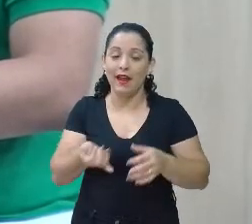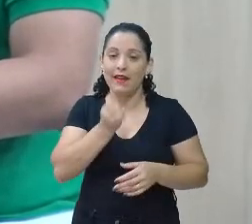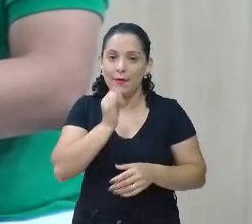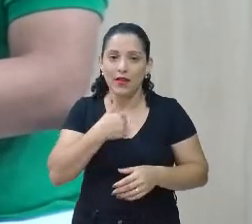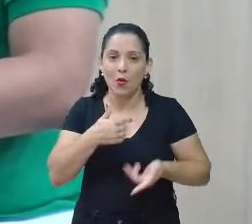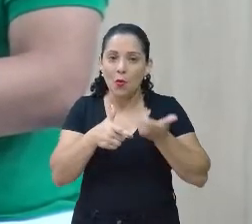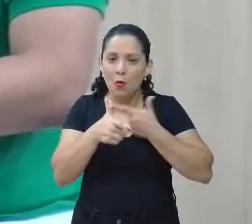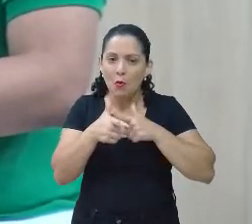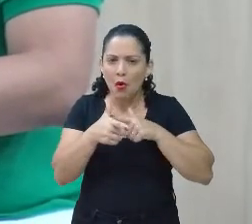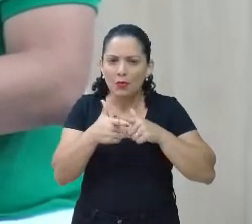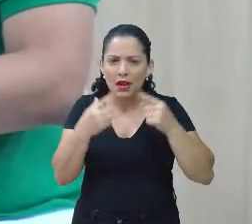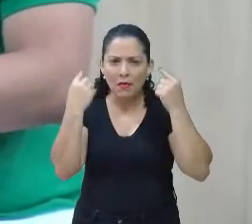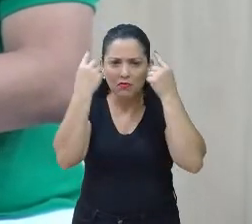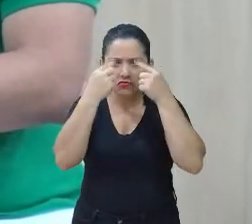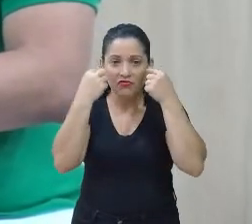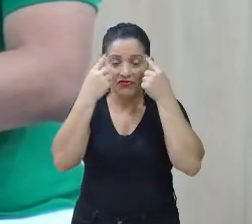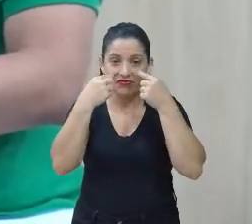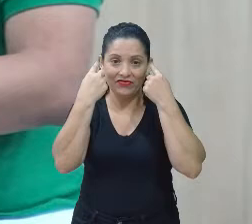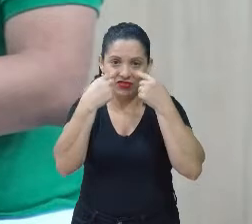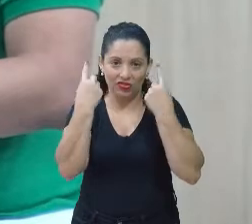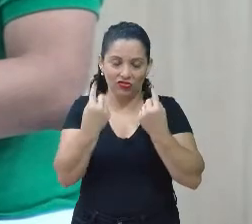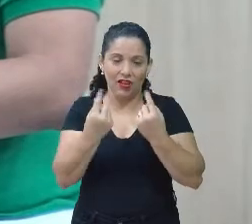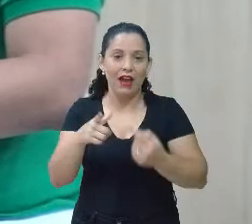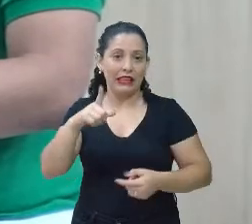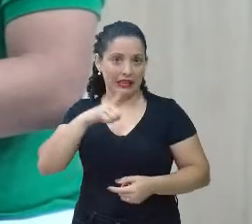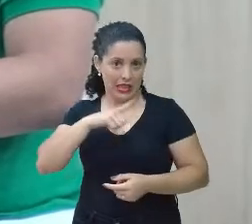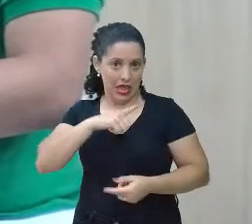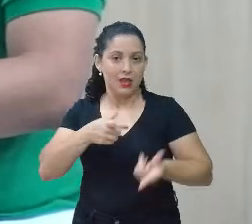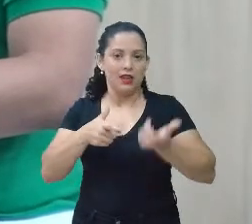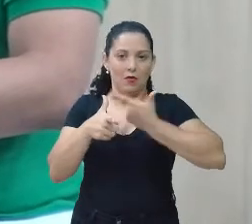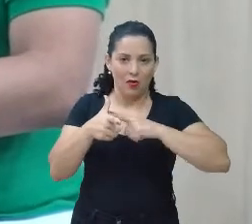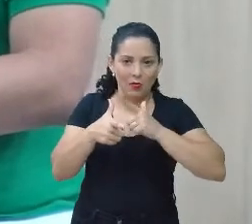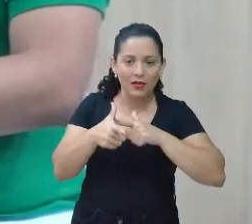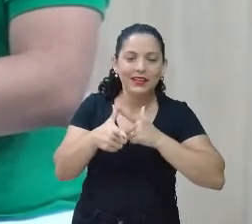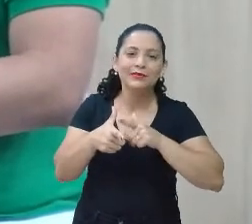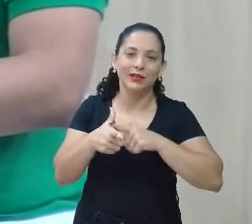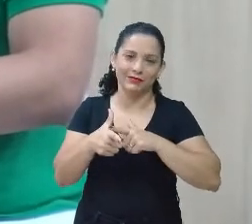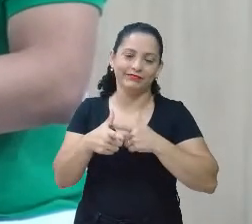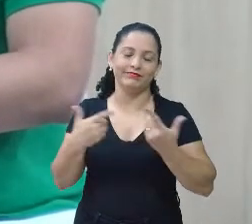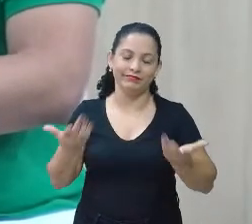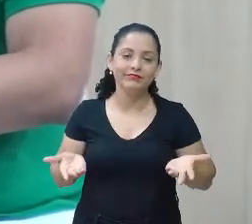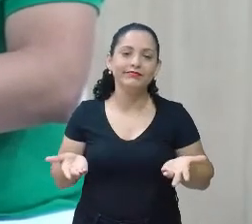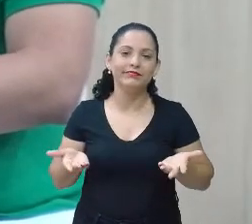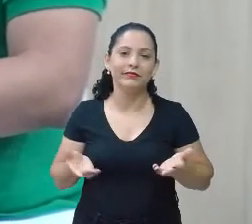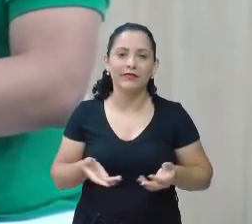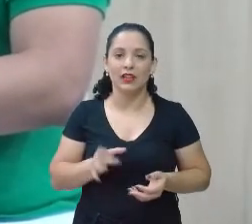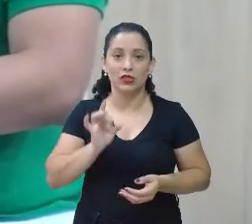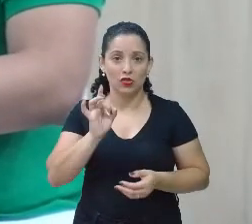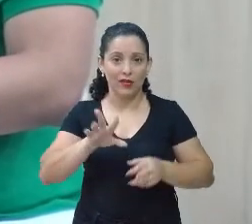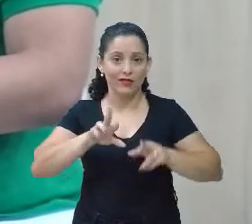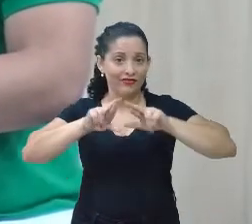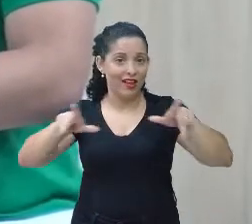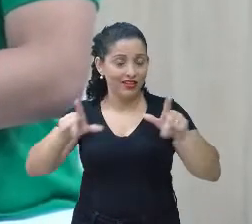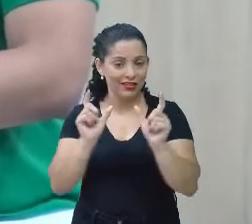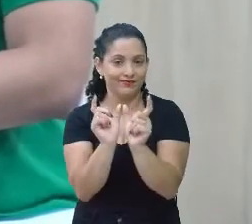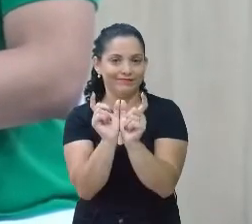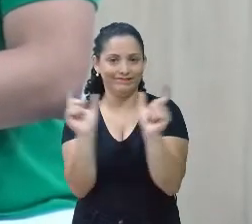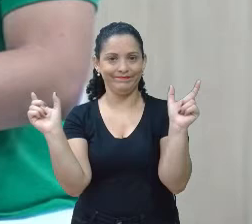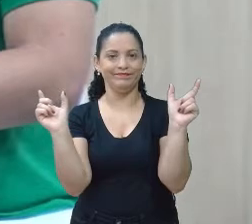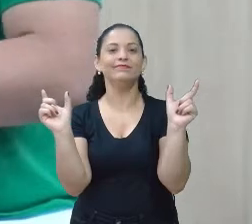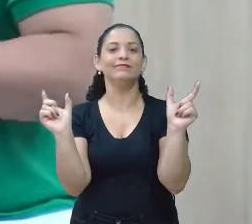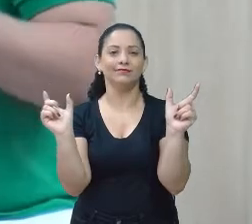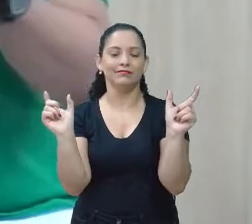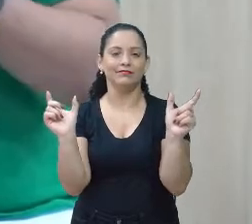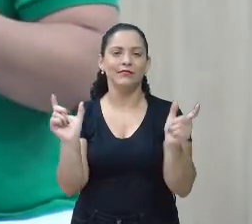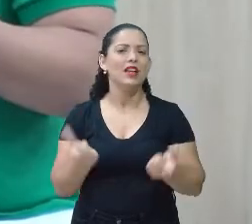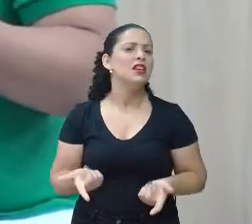míope. É um problema que eu tenho, que eu vou carregar para esta vida, a não ser que rola uma cirurgia, uma tecnologia avançada. Ou seja, ser é diferente de estar. Como faz